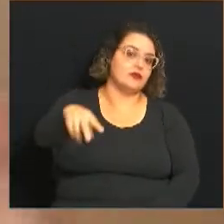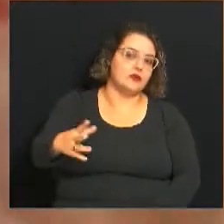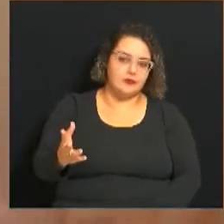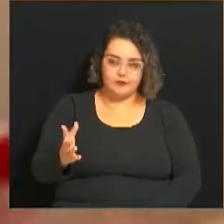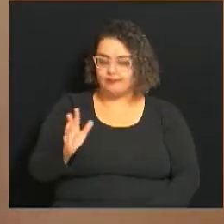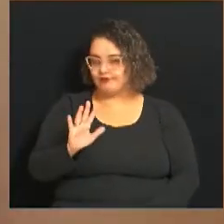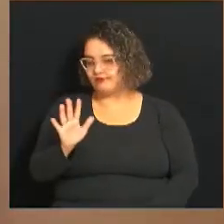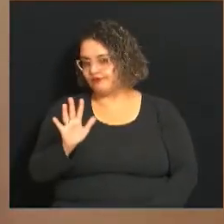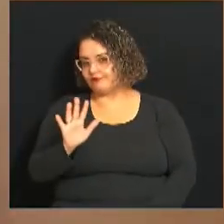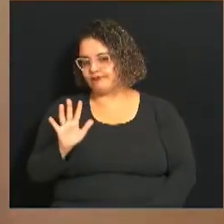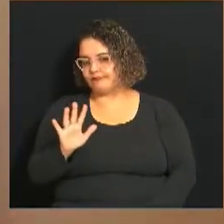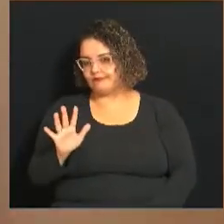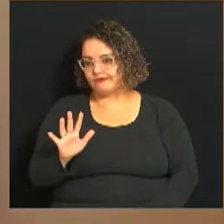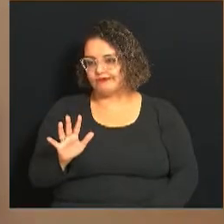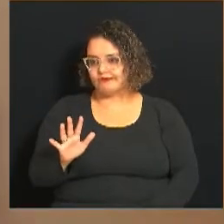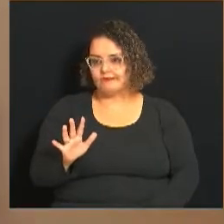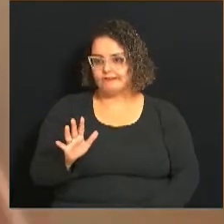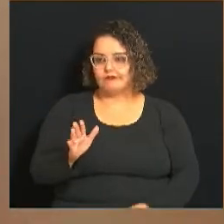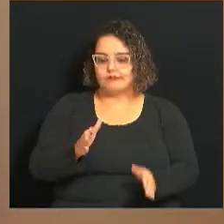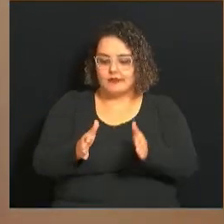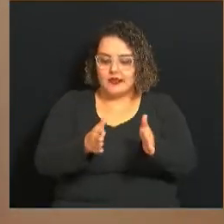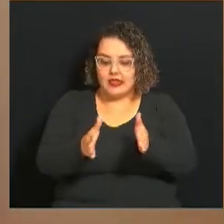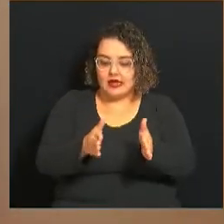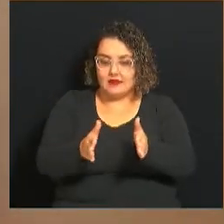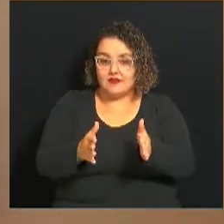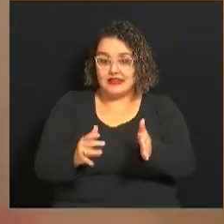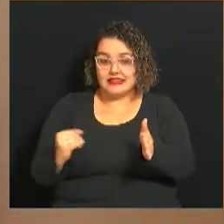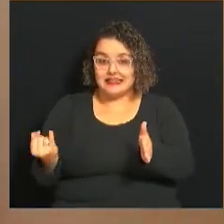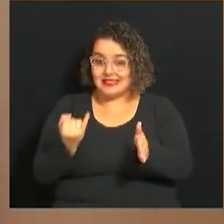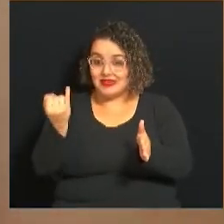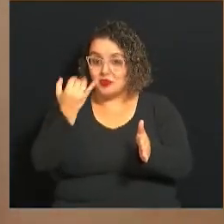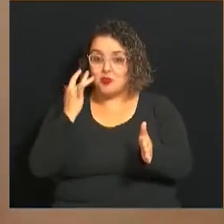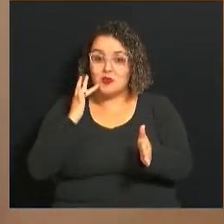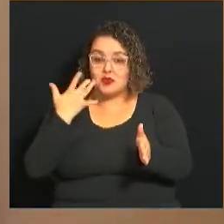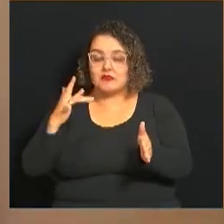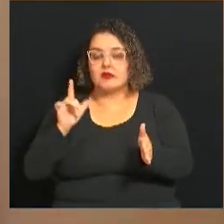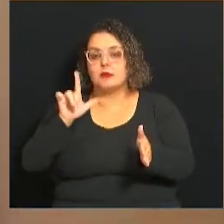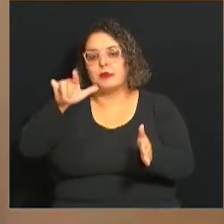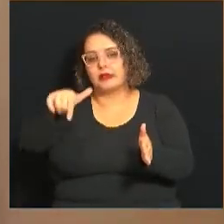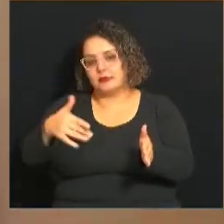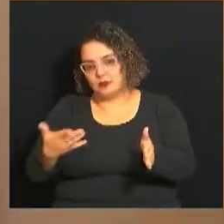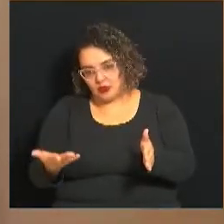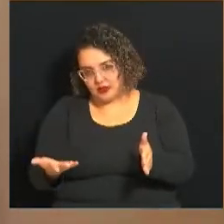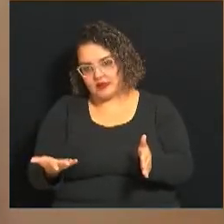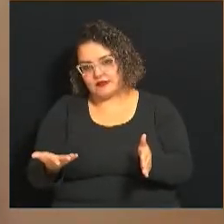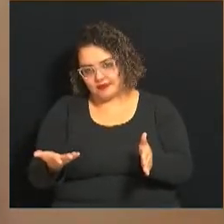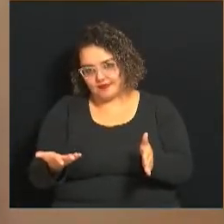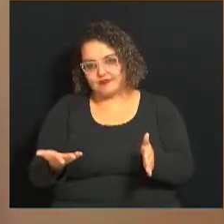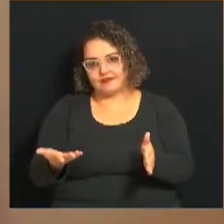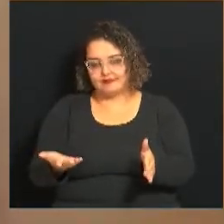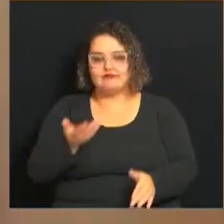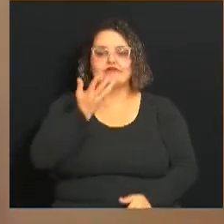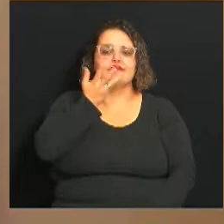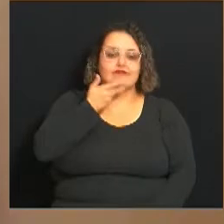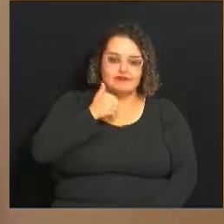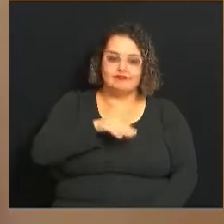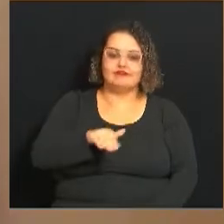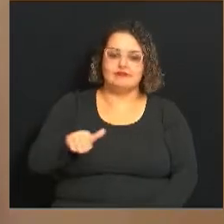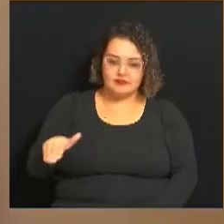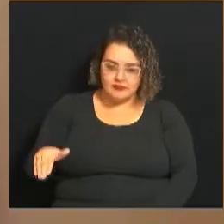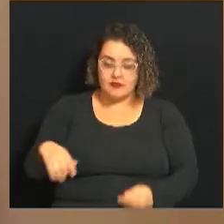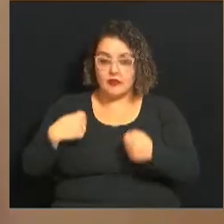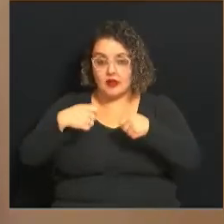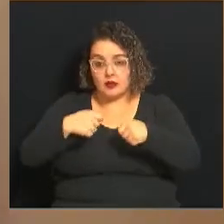lugar, e aquela fase que é ouro, fica para depois. Então, realmente, a infância, ela tem que ser o